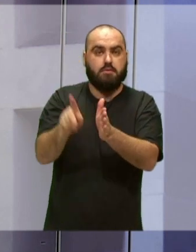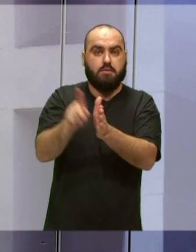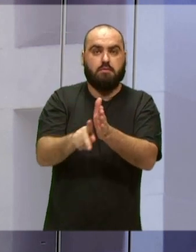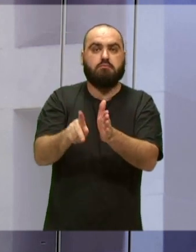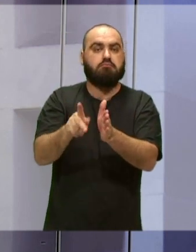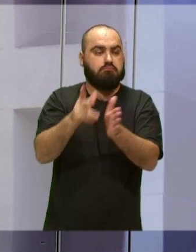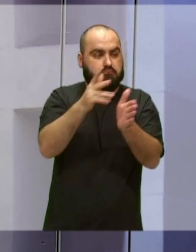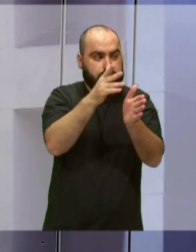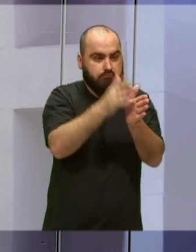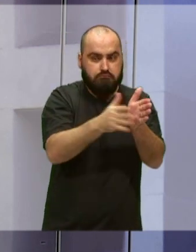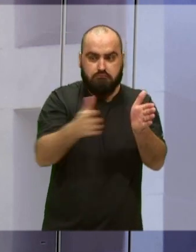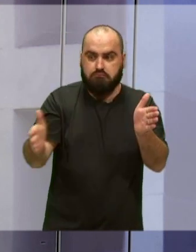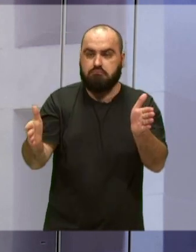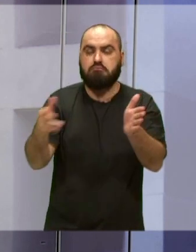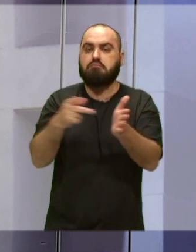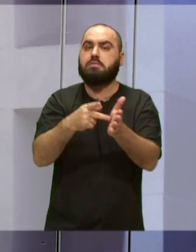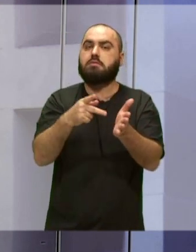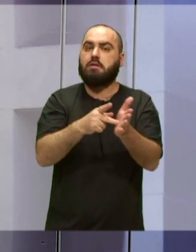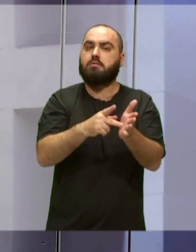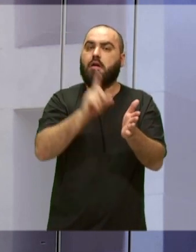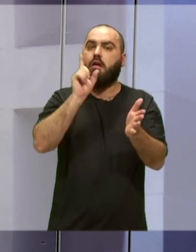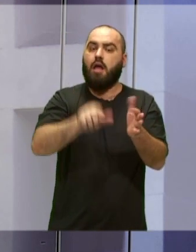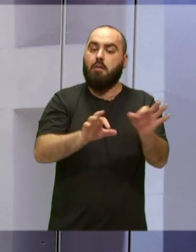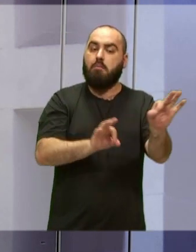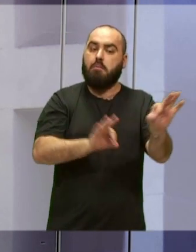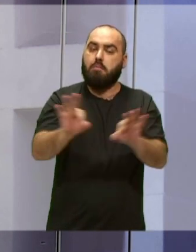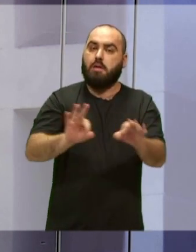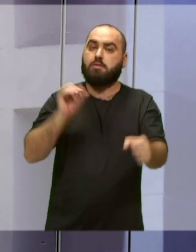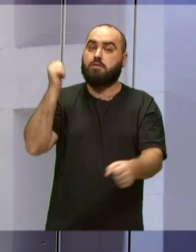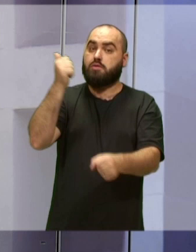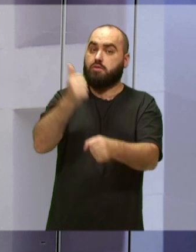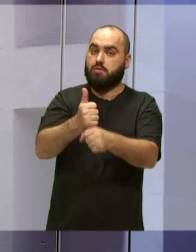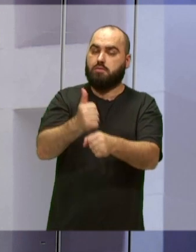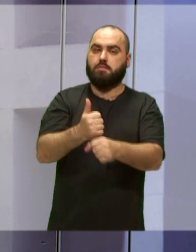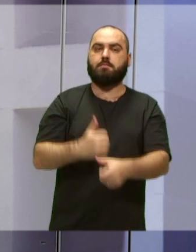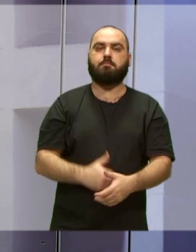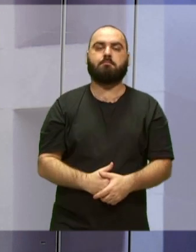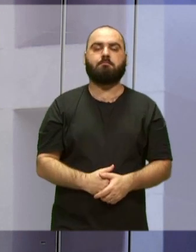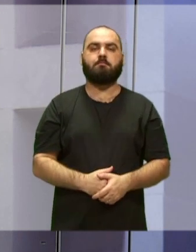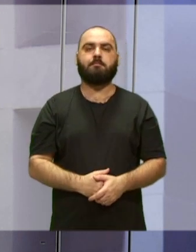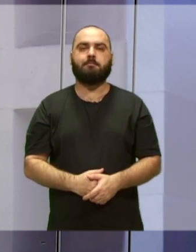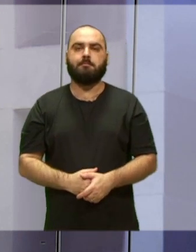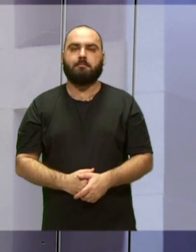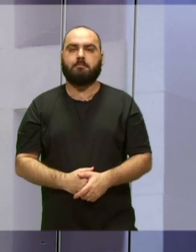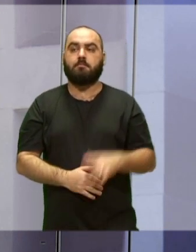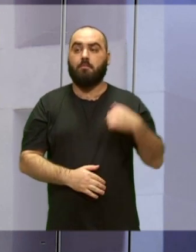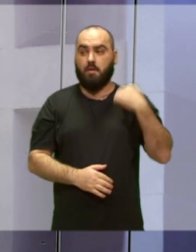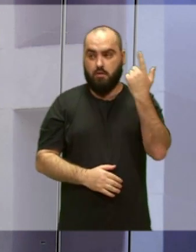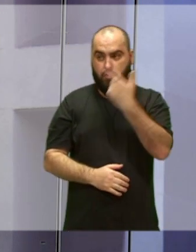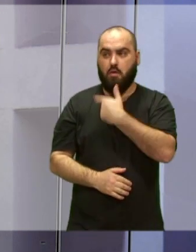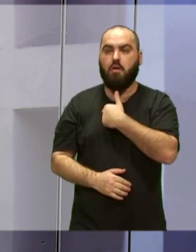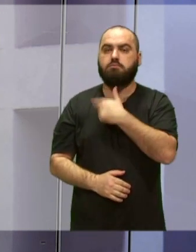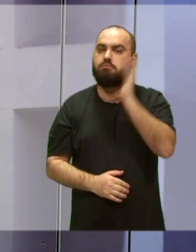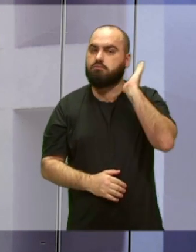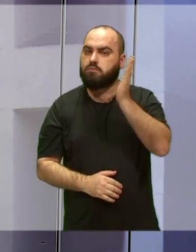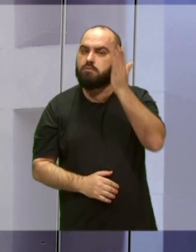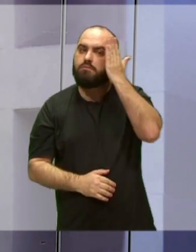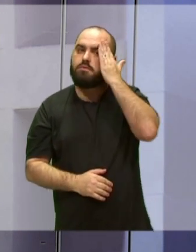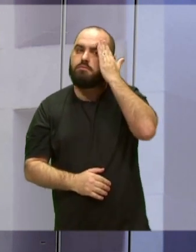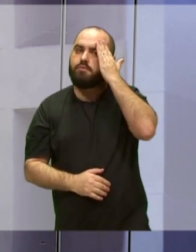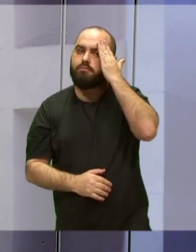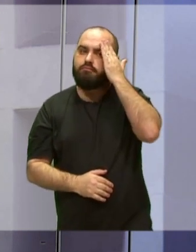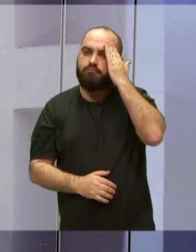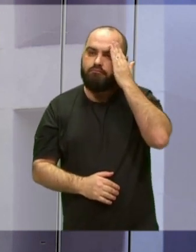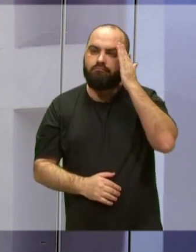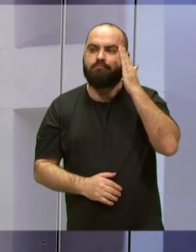processo desse projeto que é o plano diretor nós temos a consciência que às vezes um